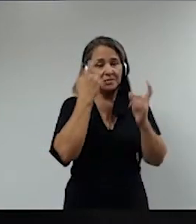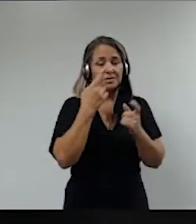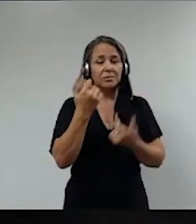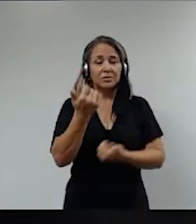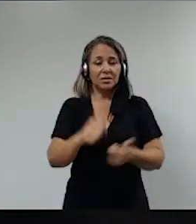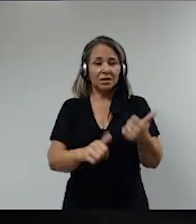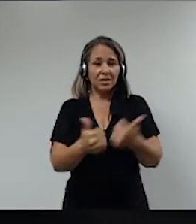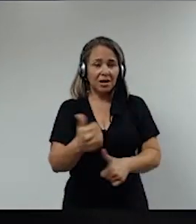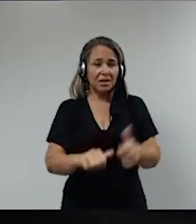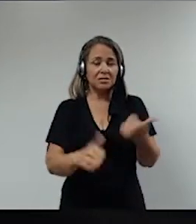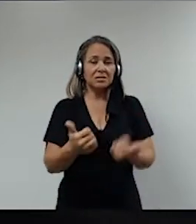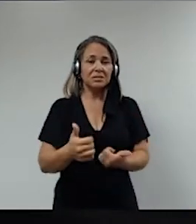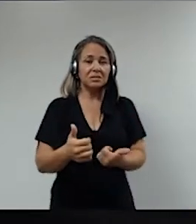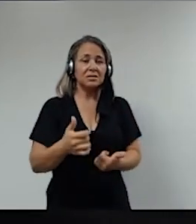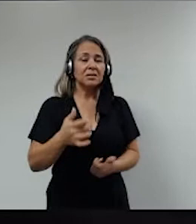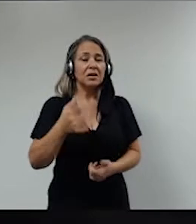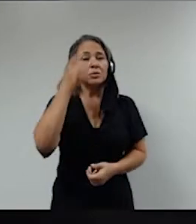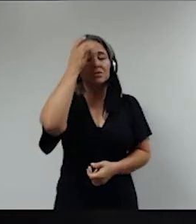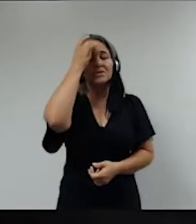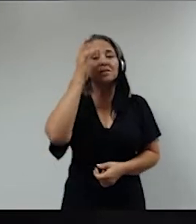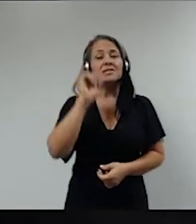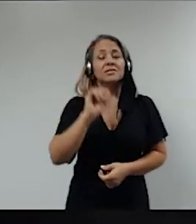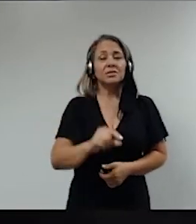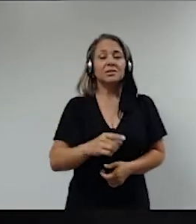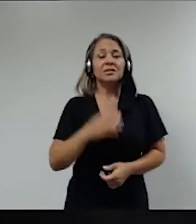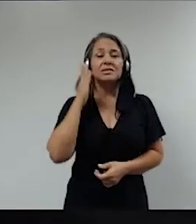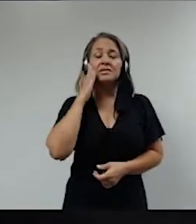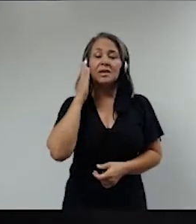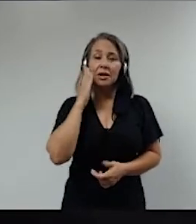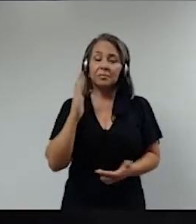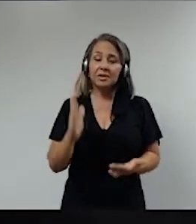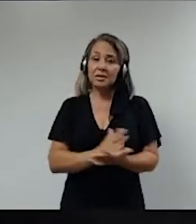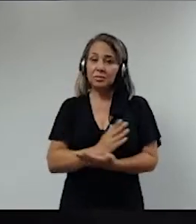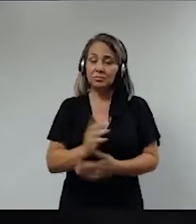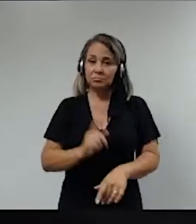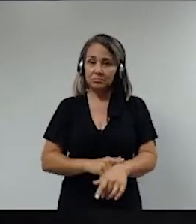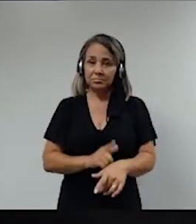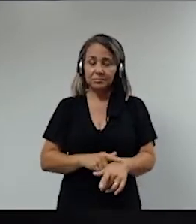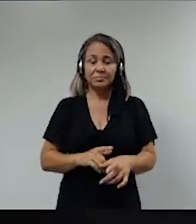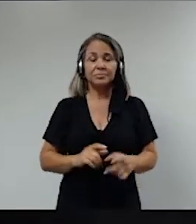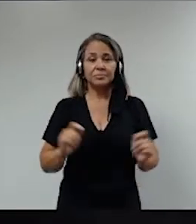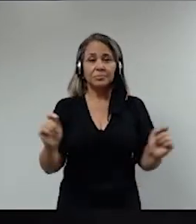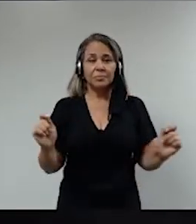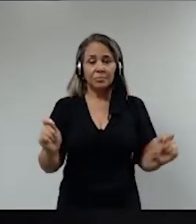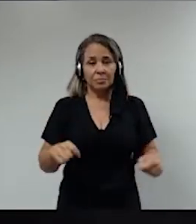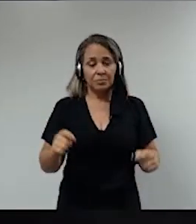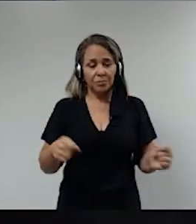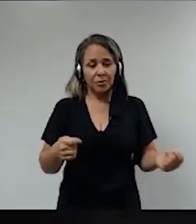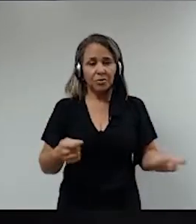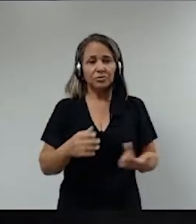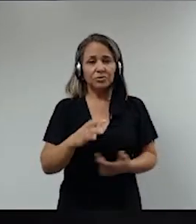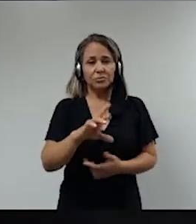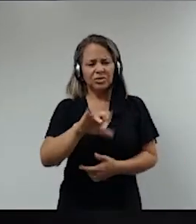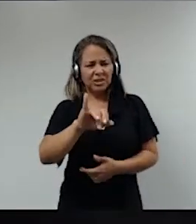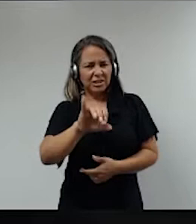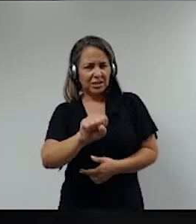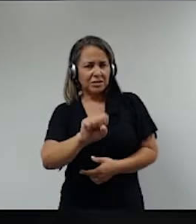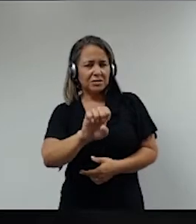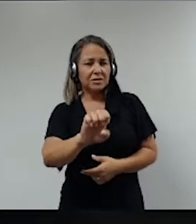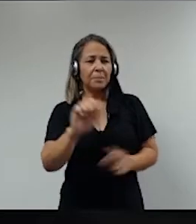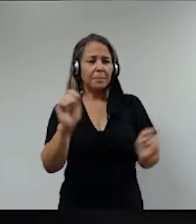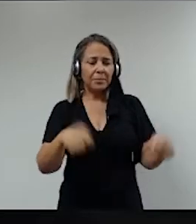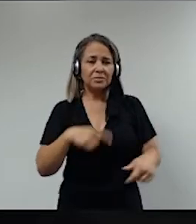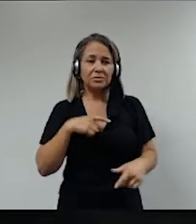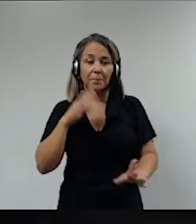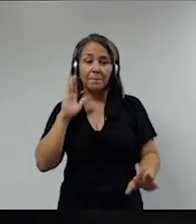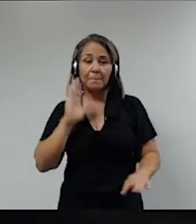atos de concentração, é que é sabido que em momentos de crise pode haver uma tendência a maior